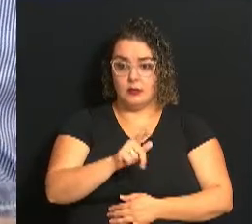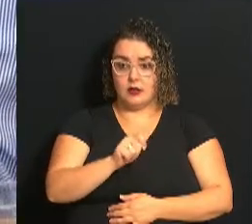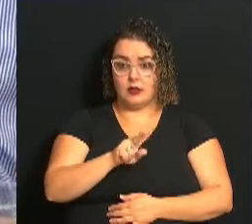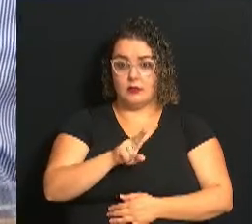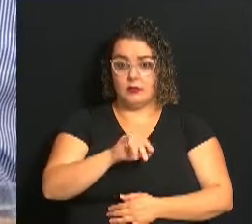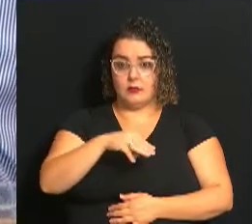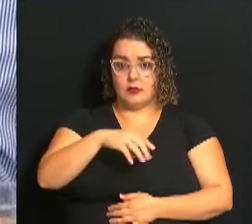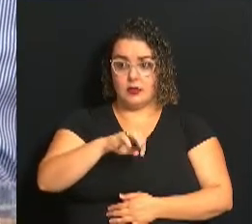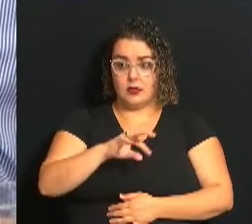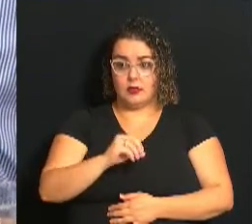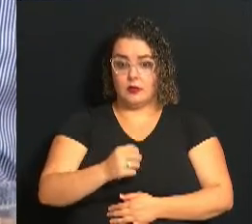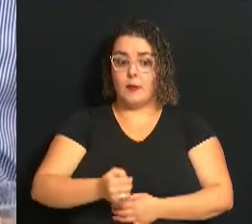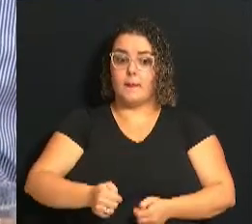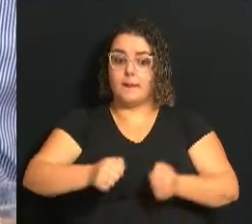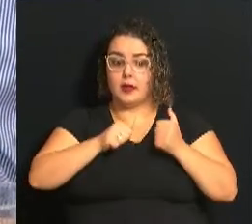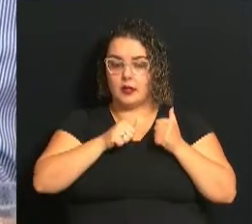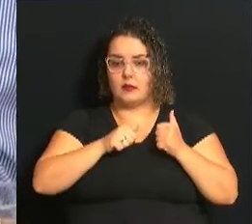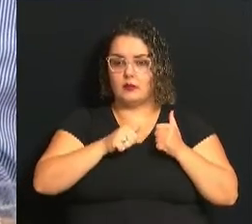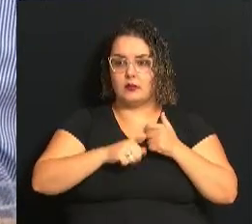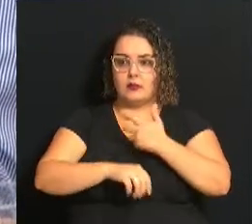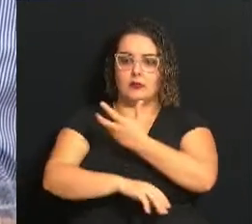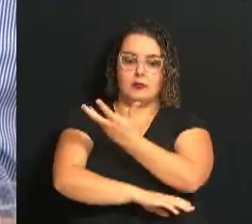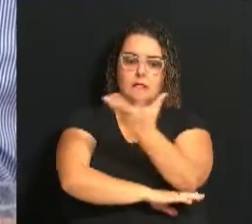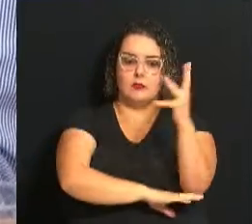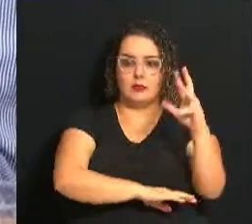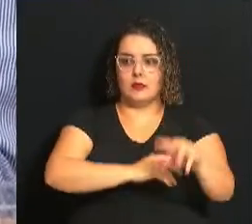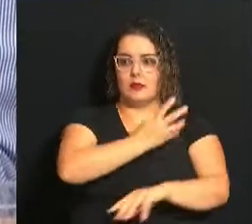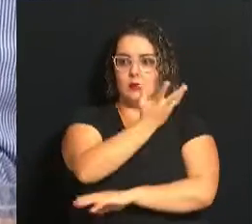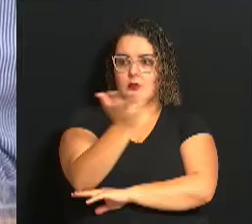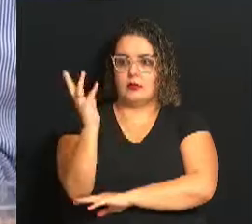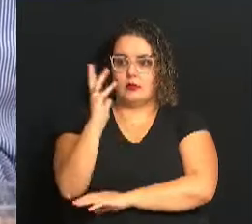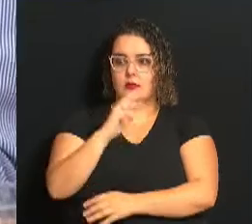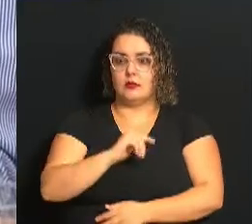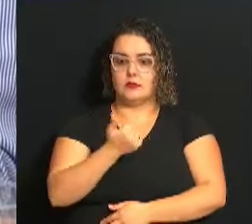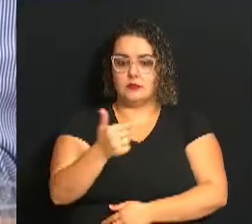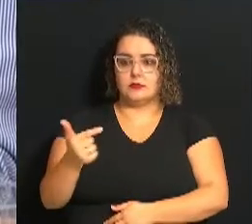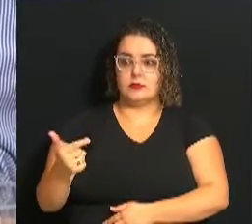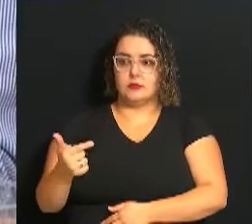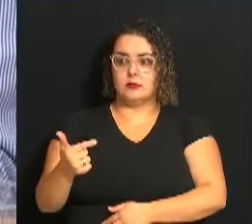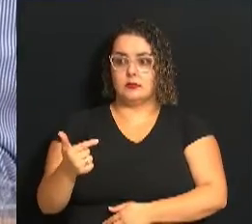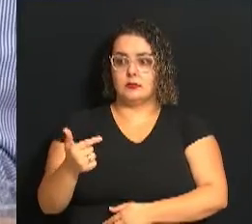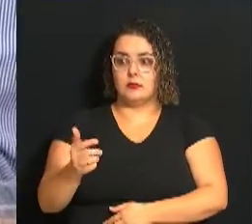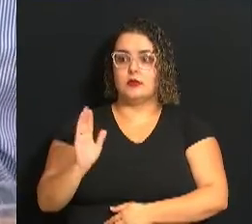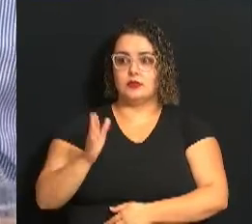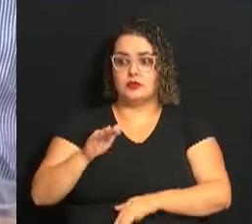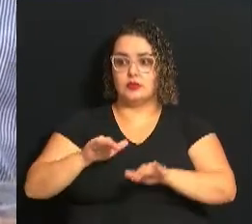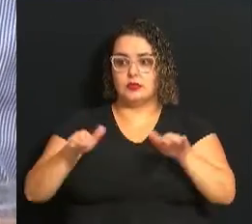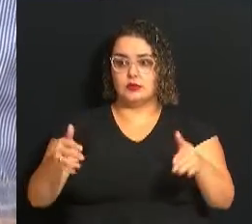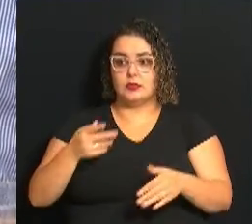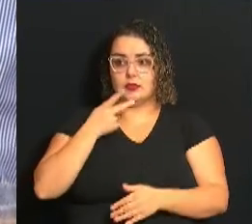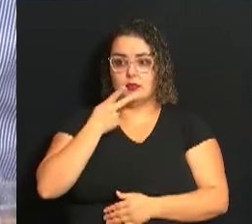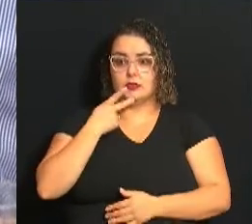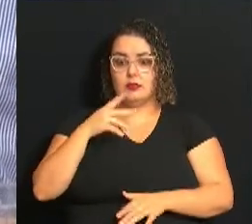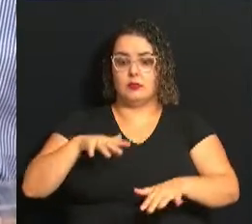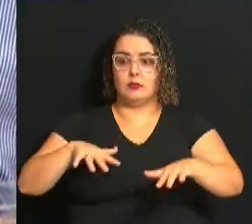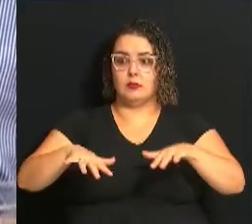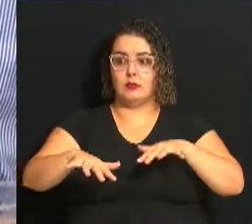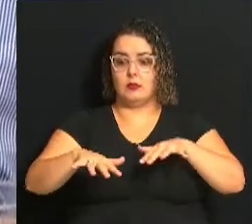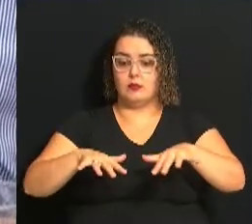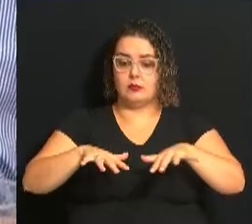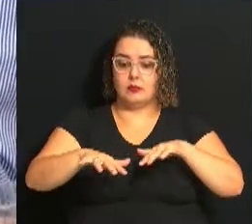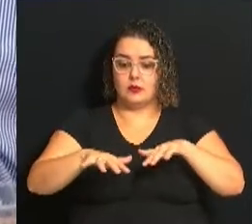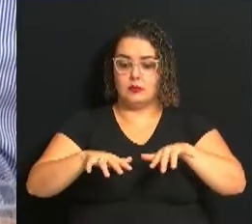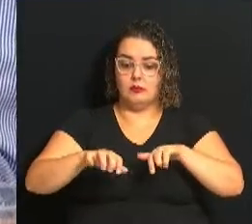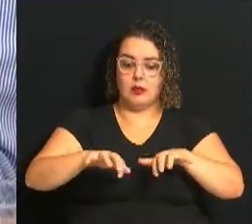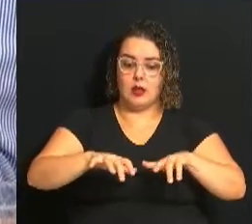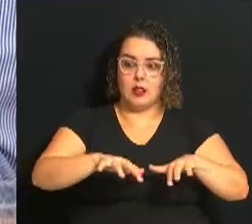porque uma vez que você não tenha ele, você exige, como já foi dito aqui pela mesa, a movimentação de terras absurdas,